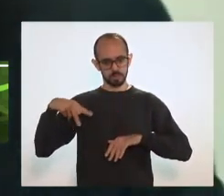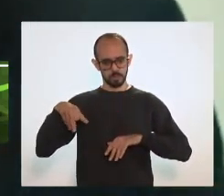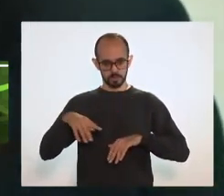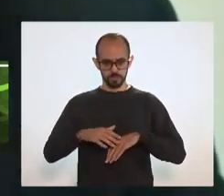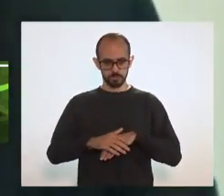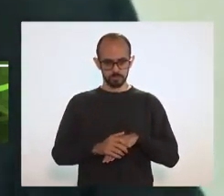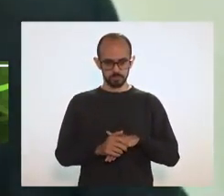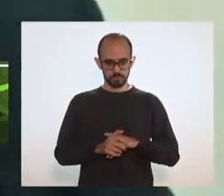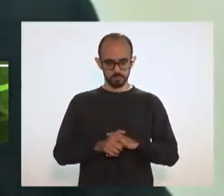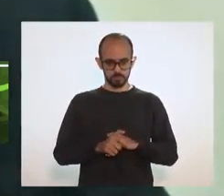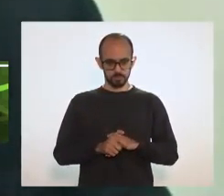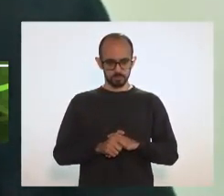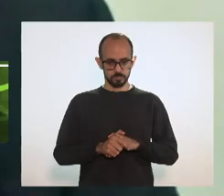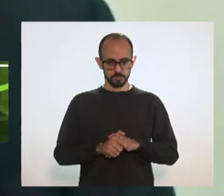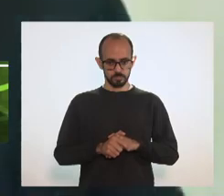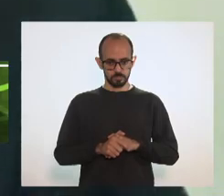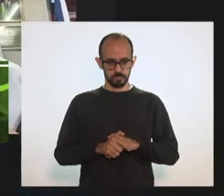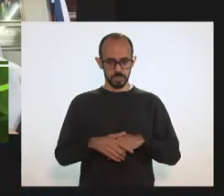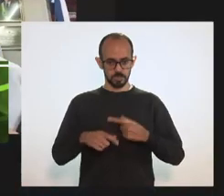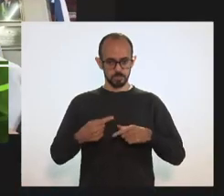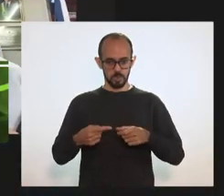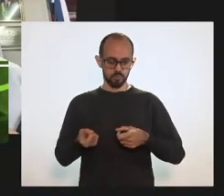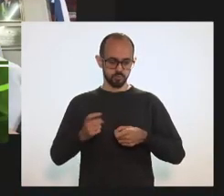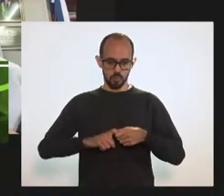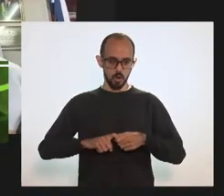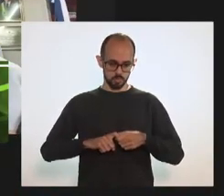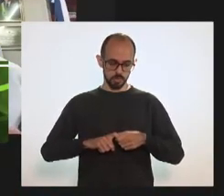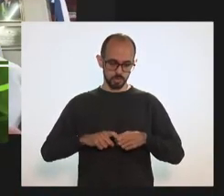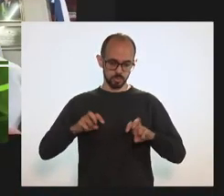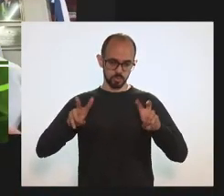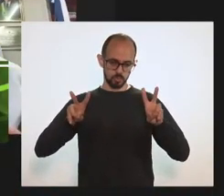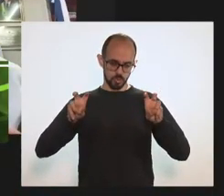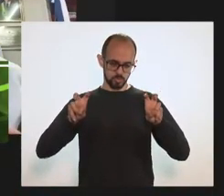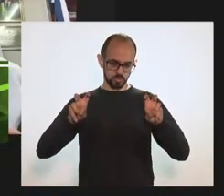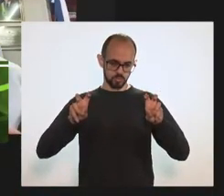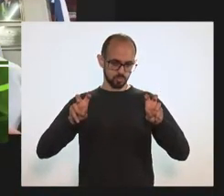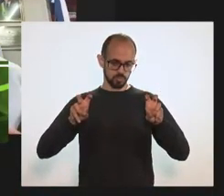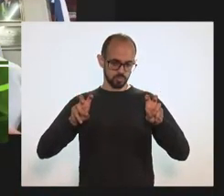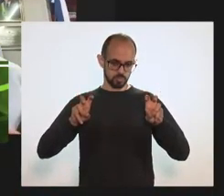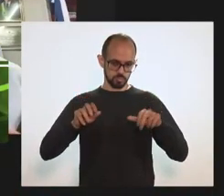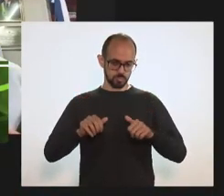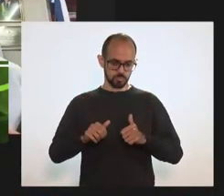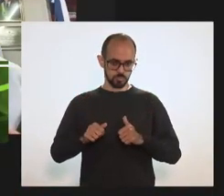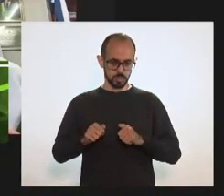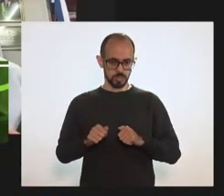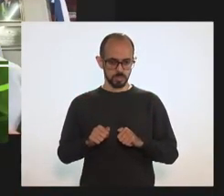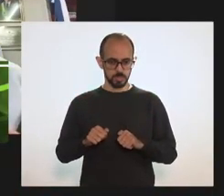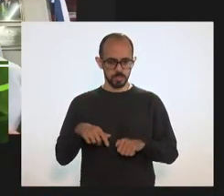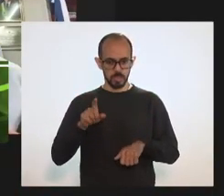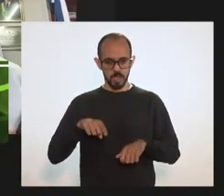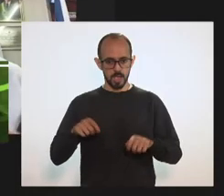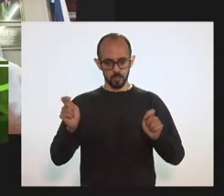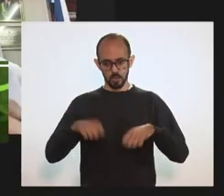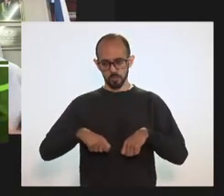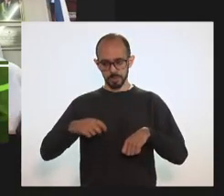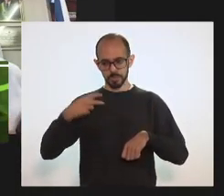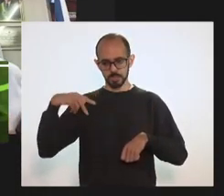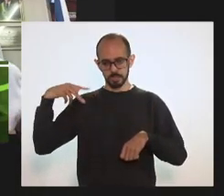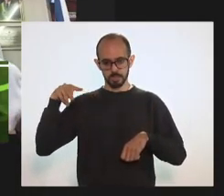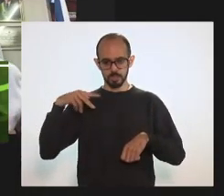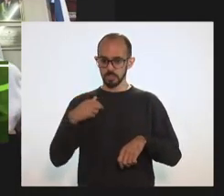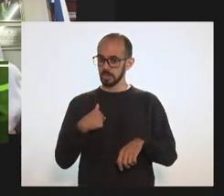breve possível e pedir a reinclusão na pauta. Assim como todos os relatores têm essa independência. O relator tirou